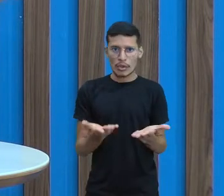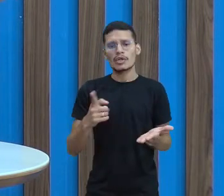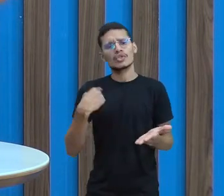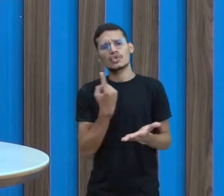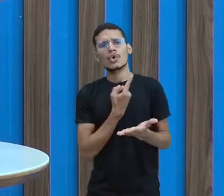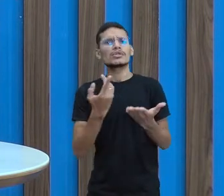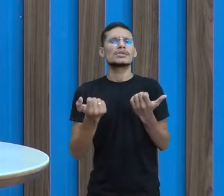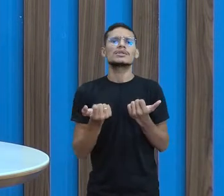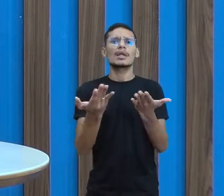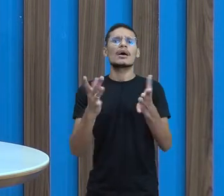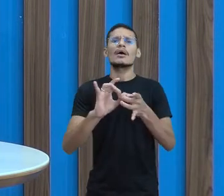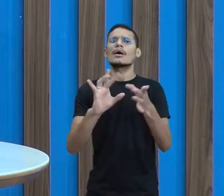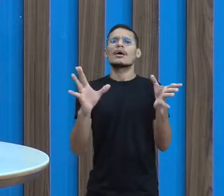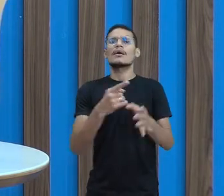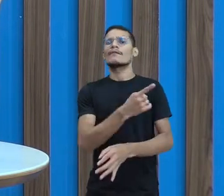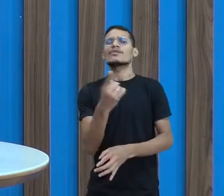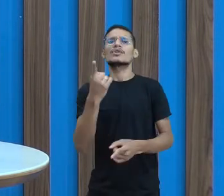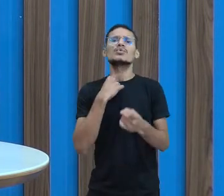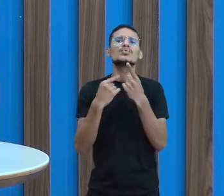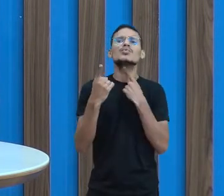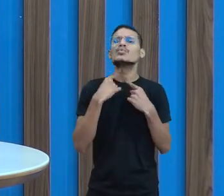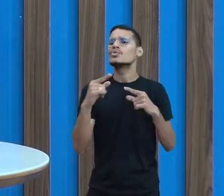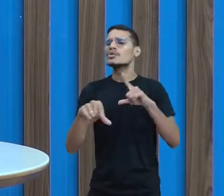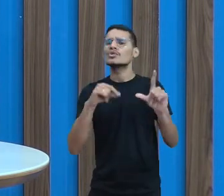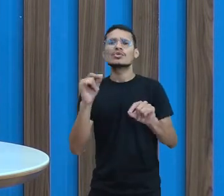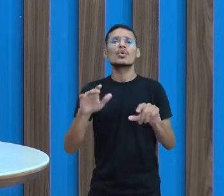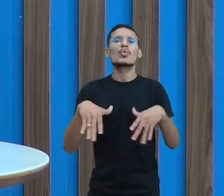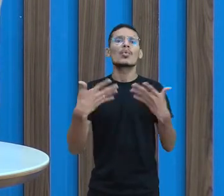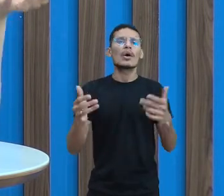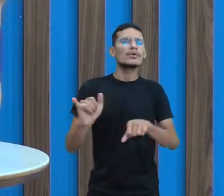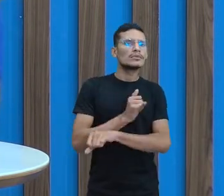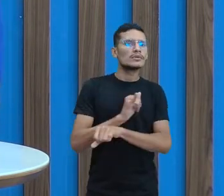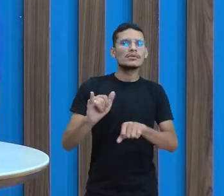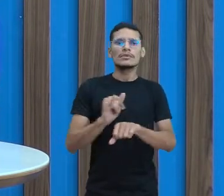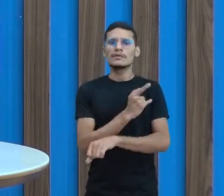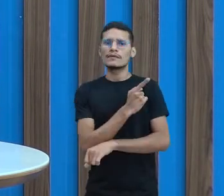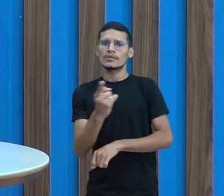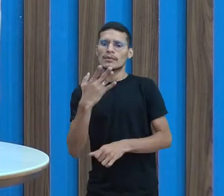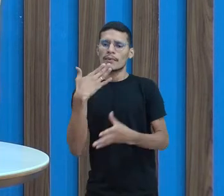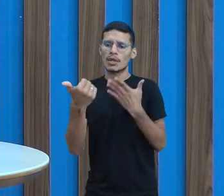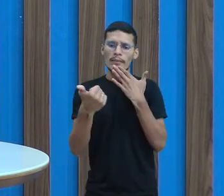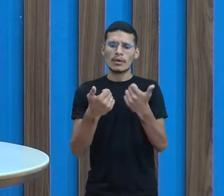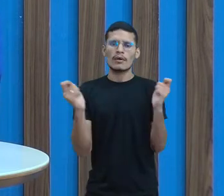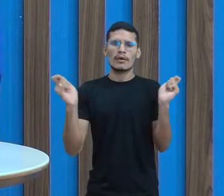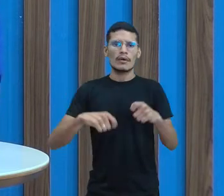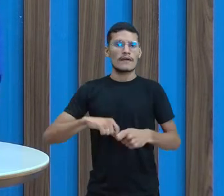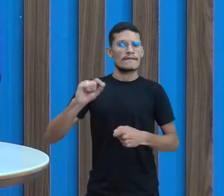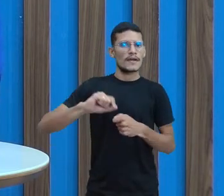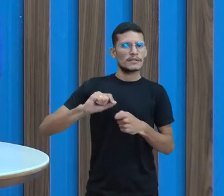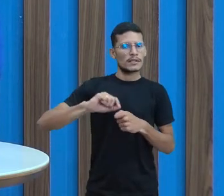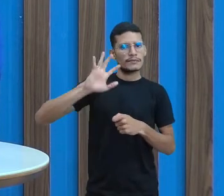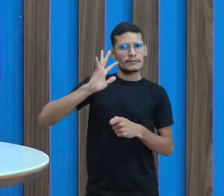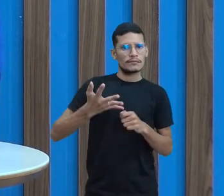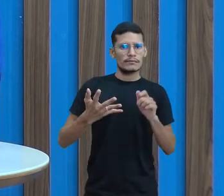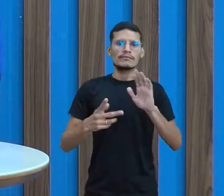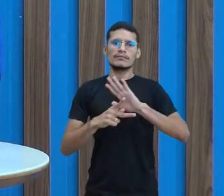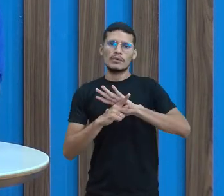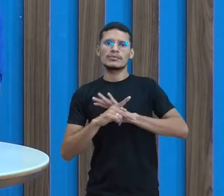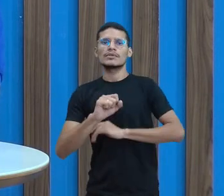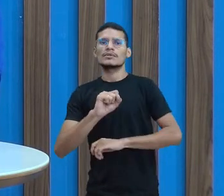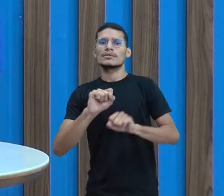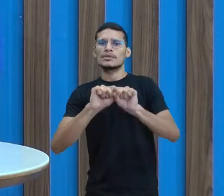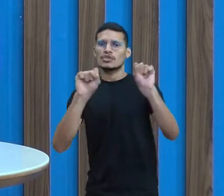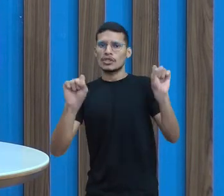para você escolher qual técnica você se afeiçoa mais para fazer aí a resolução do sistema, tá